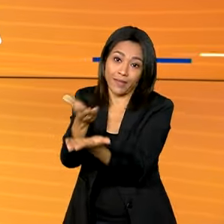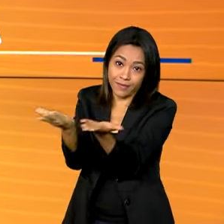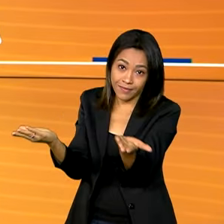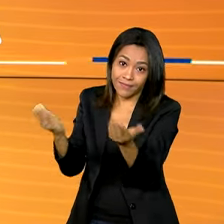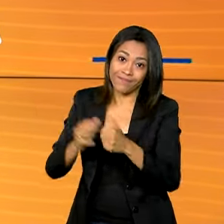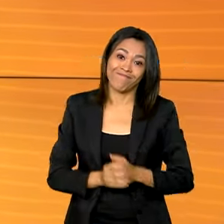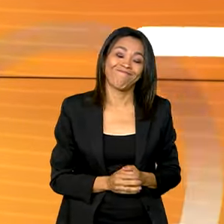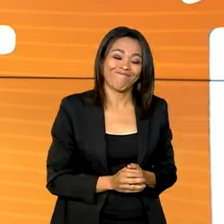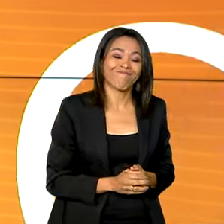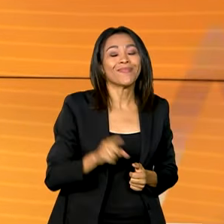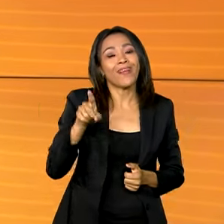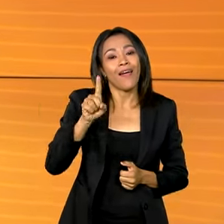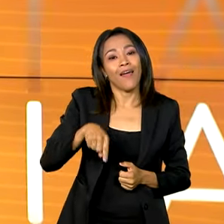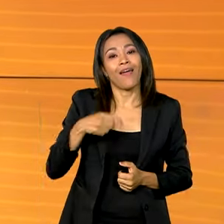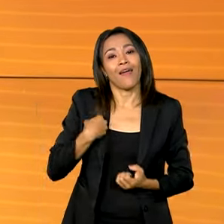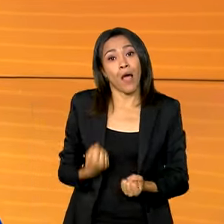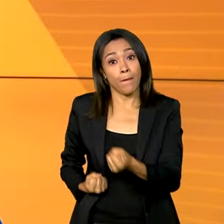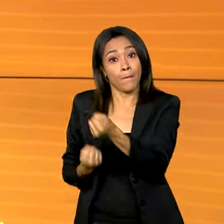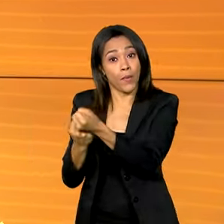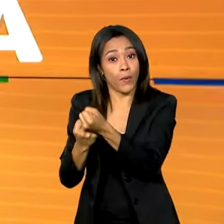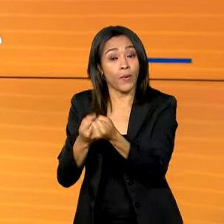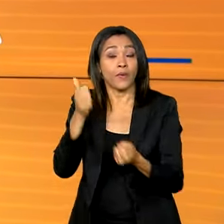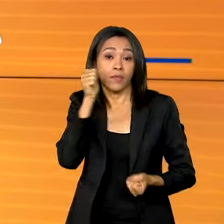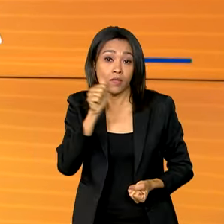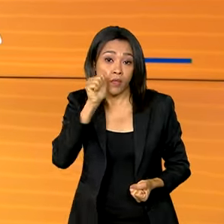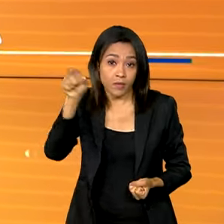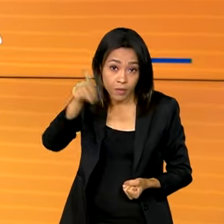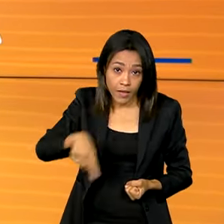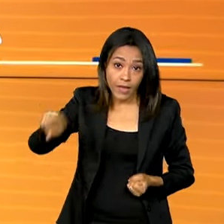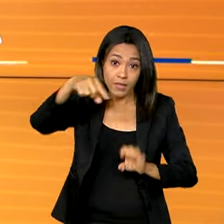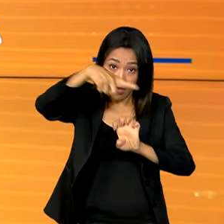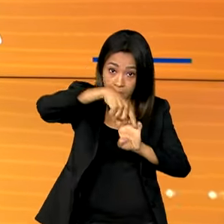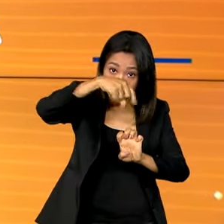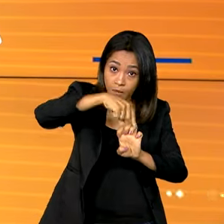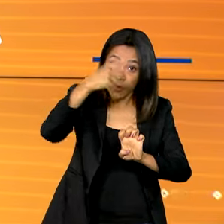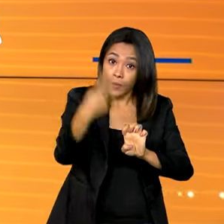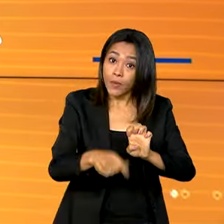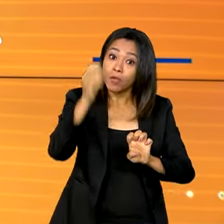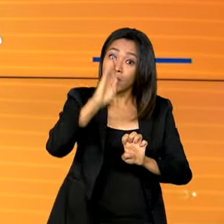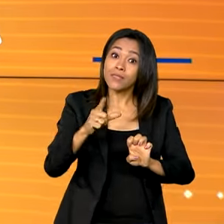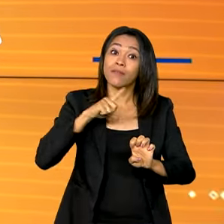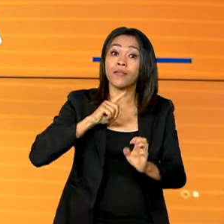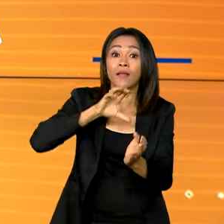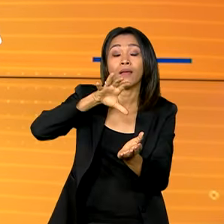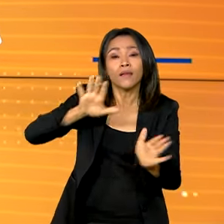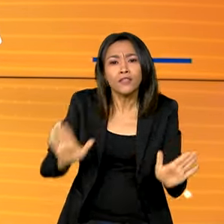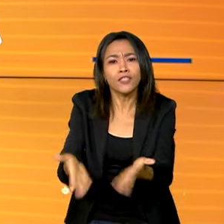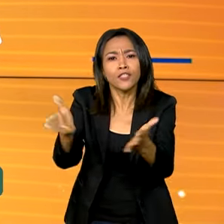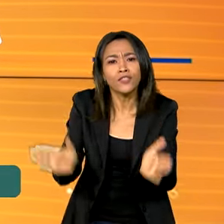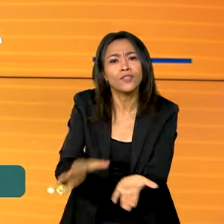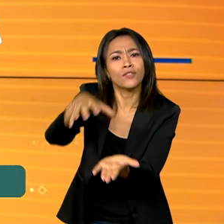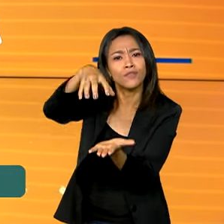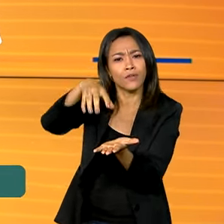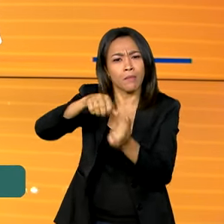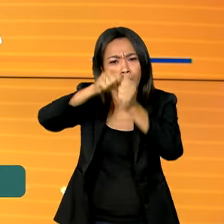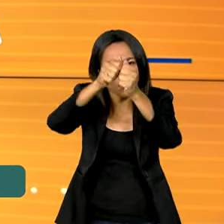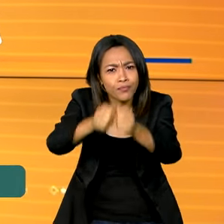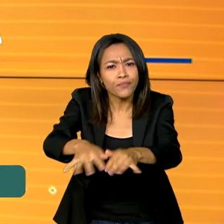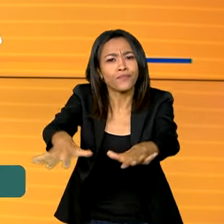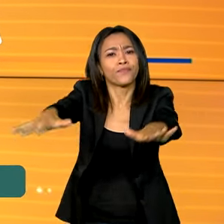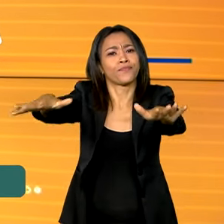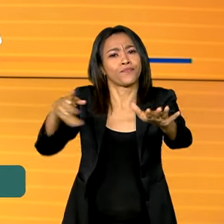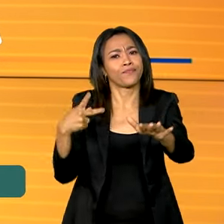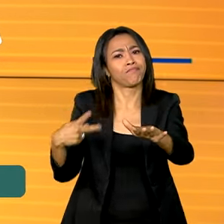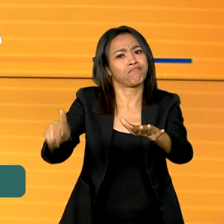E por falar em apoio às mulheres, as empreendedoras brasileiras terão um novo incentivo para expandir os negócios e alcançar